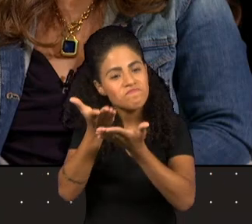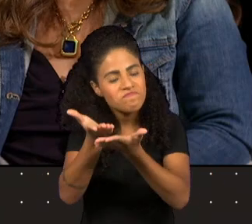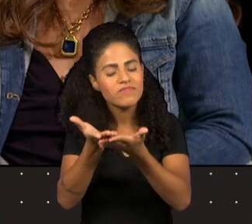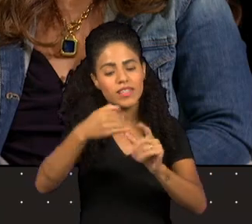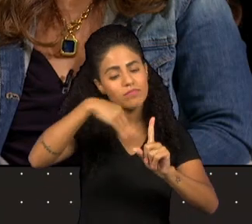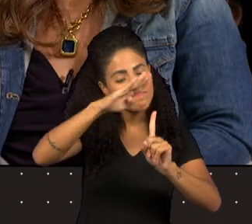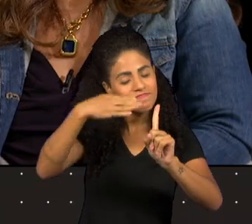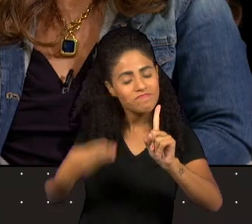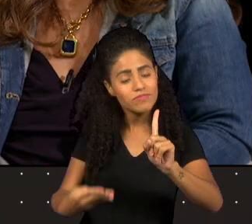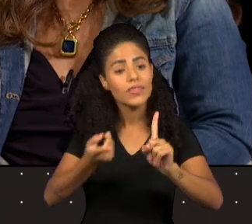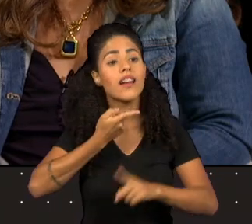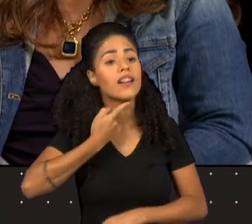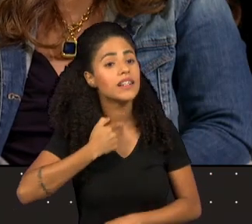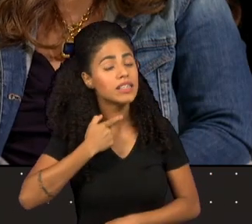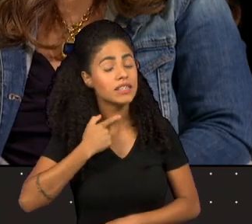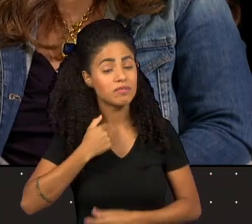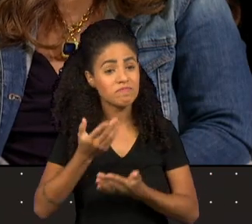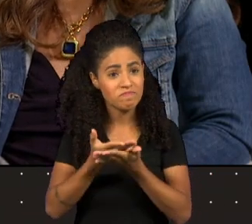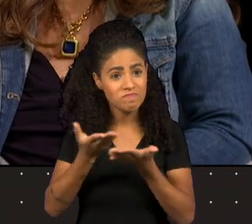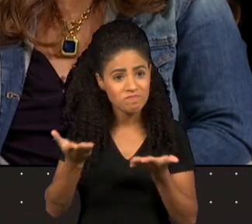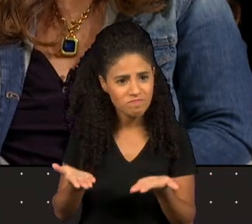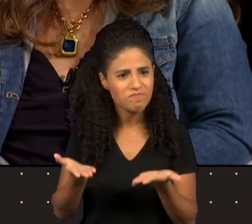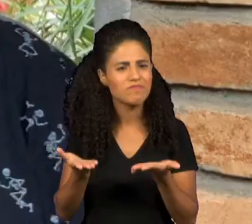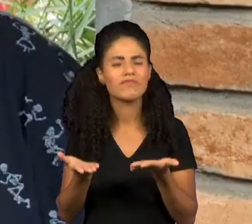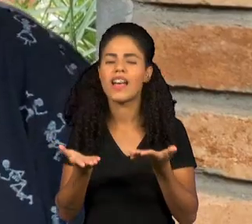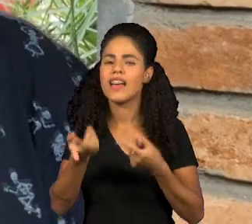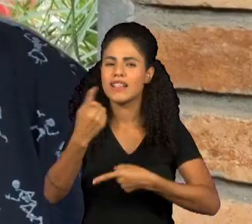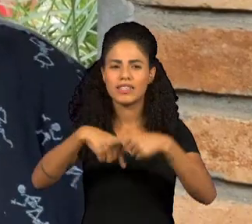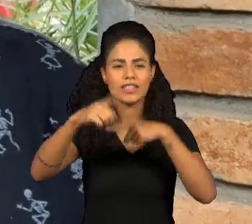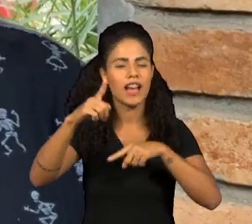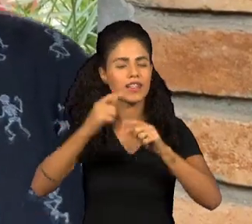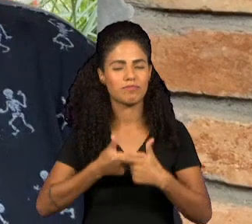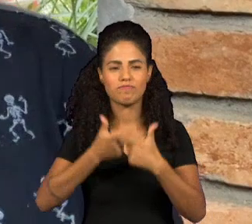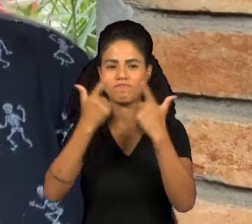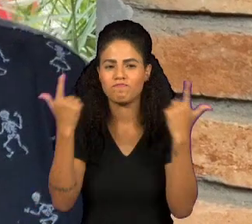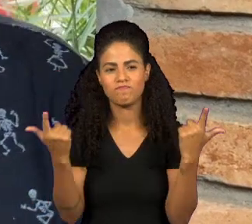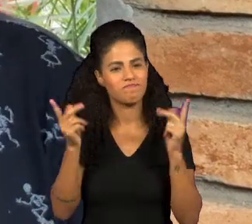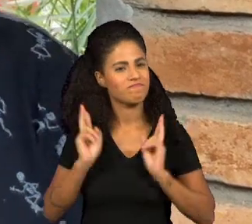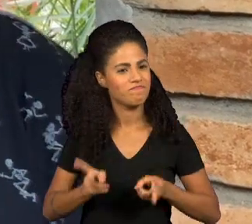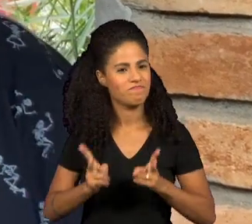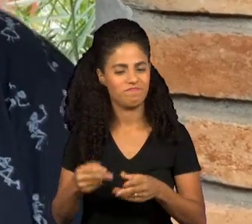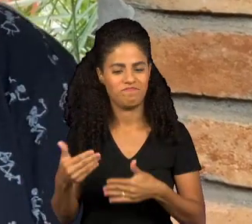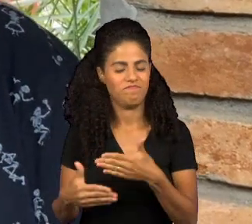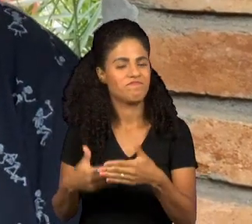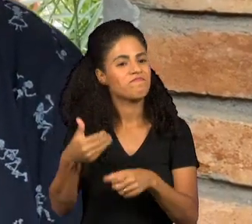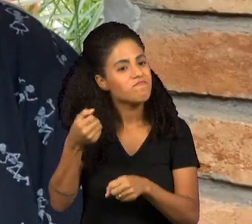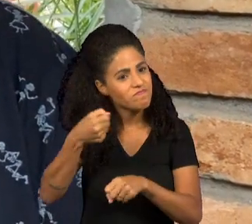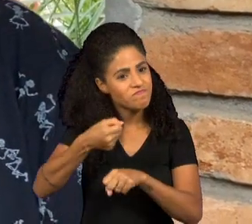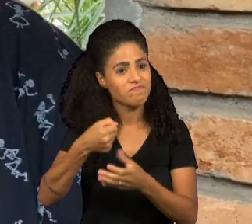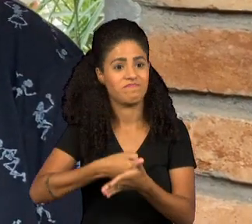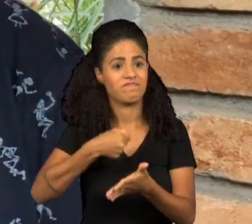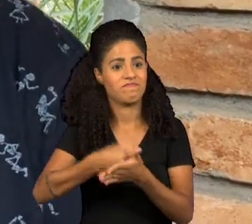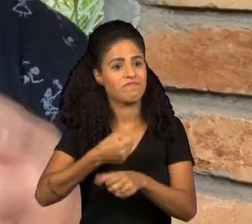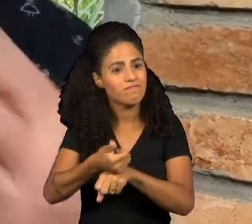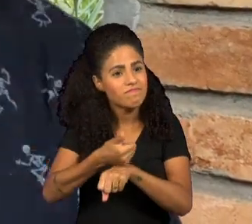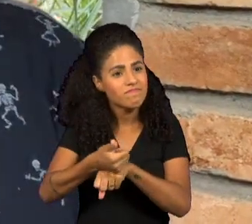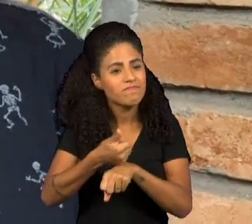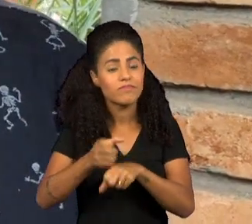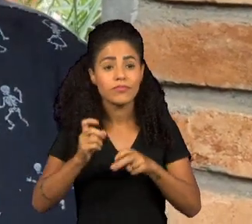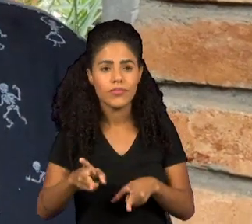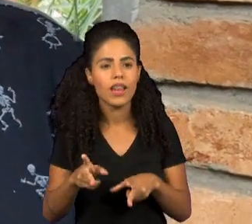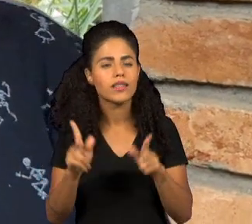Eu quero desejar para você muita sorte na tua carreira daqui para frente também e que